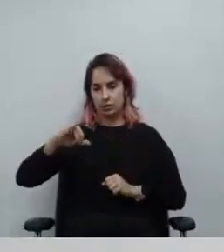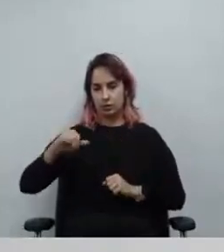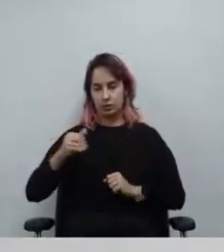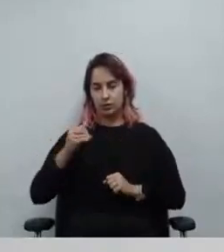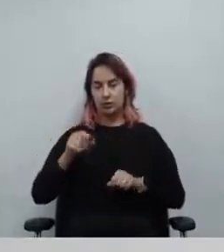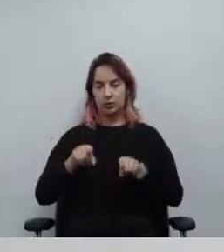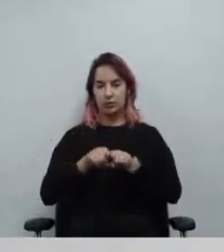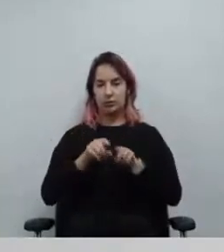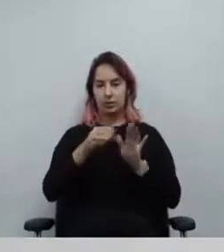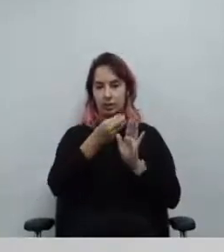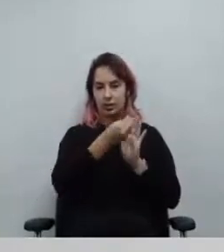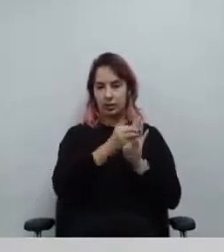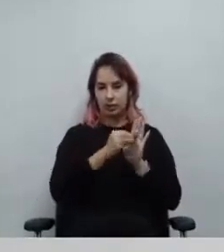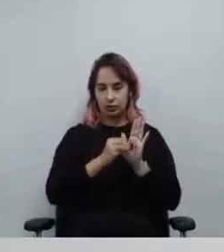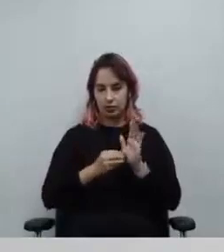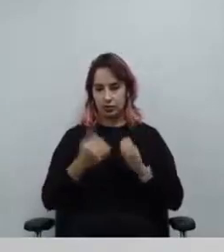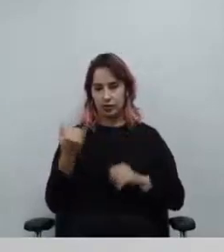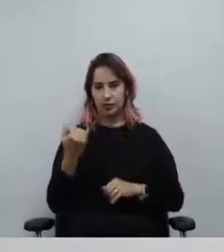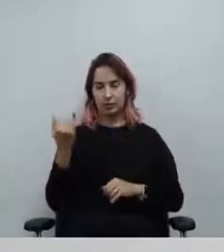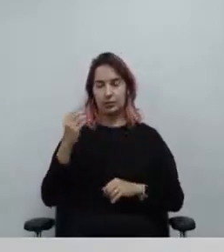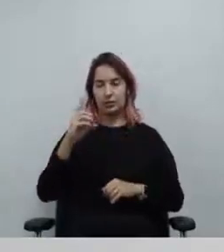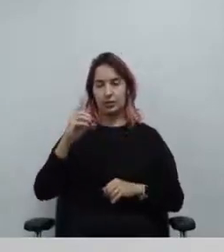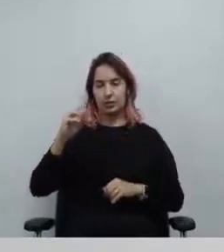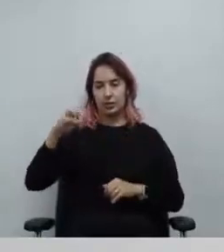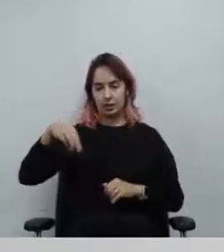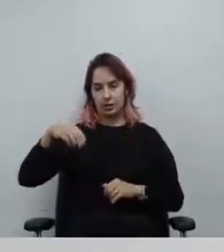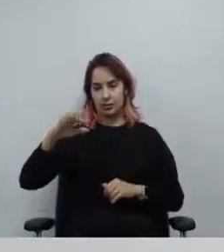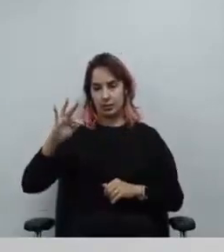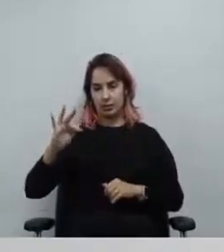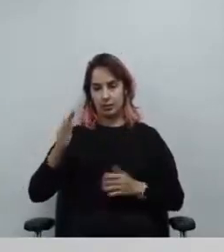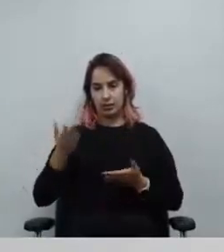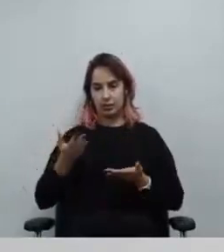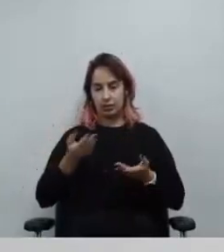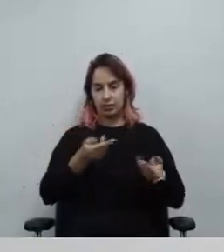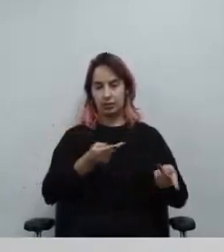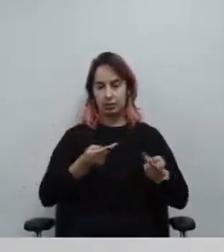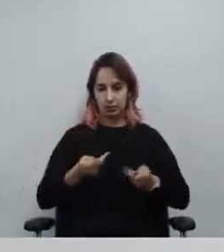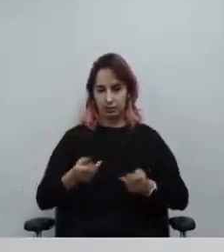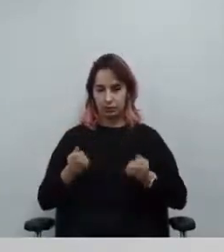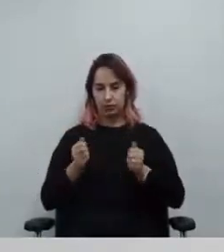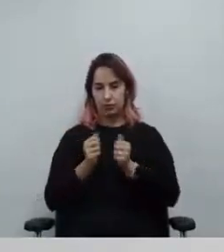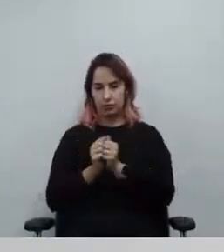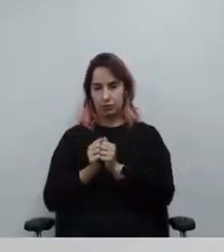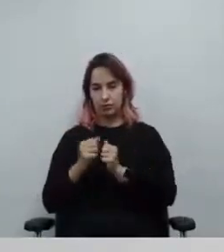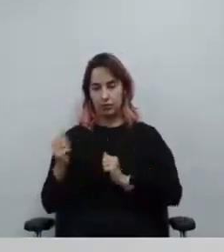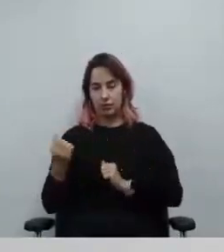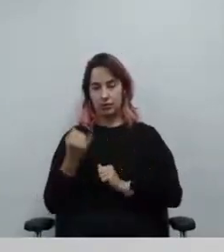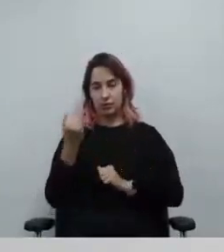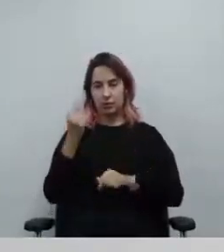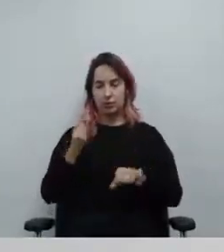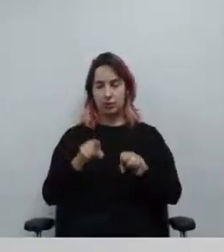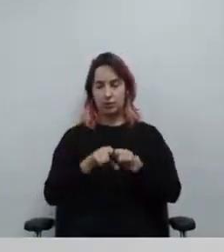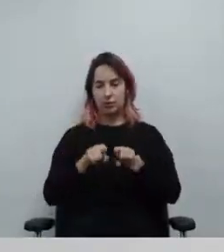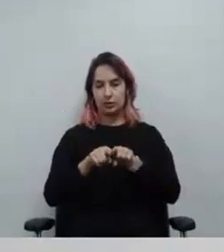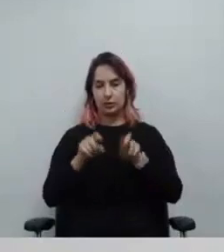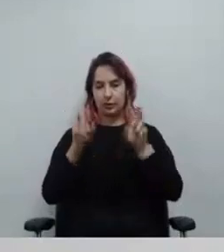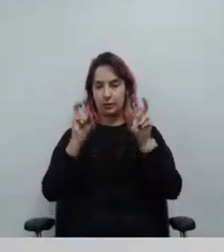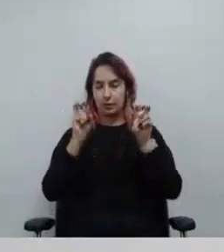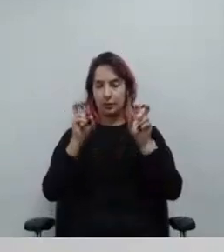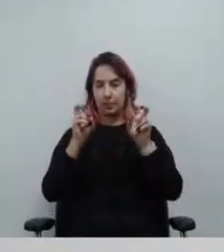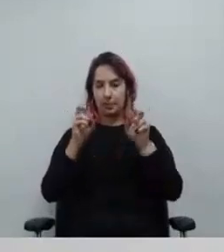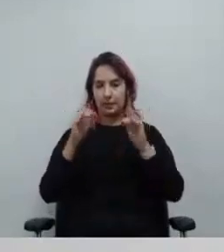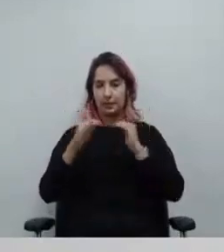muito importante no DMF. Agora ela foi convidada pelo CNJ para integrar uma comissão importante também